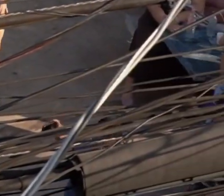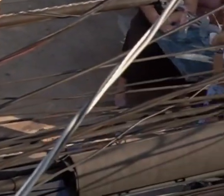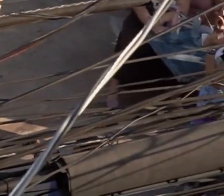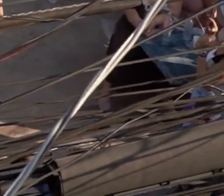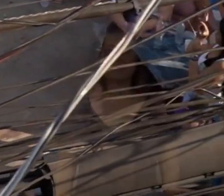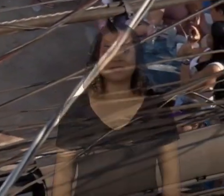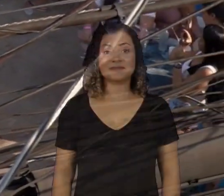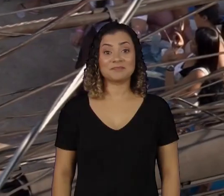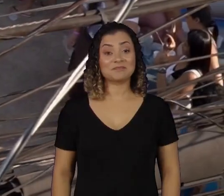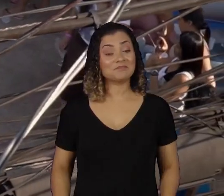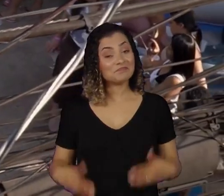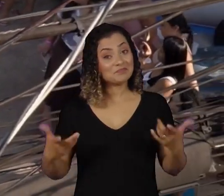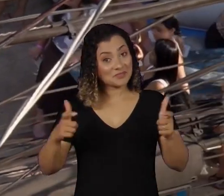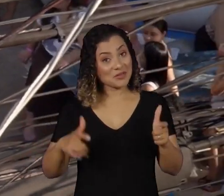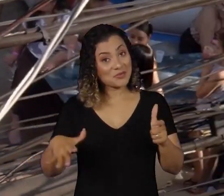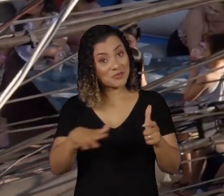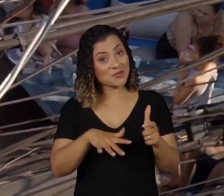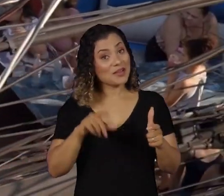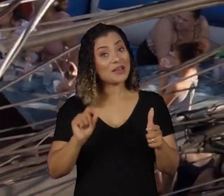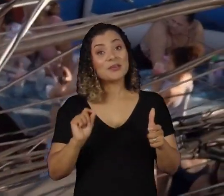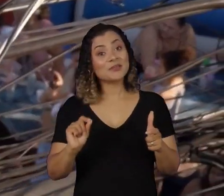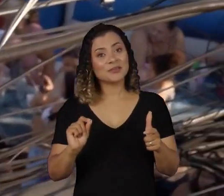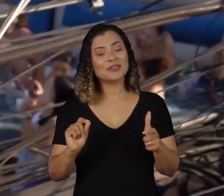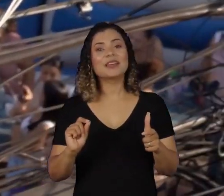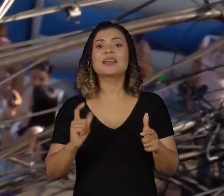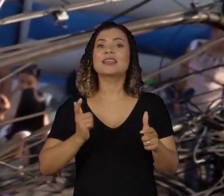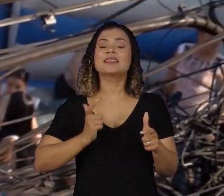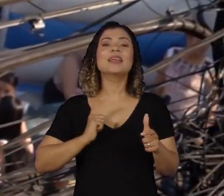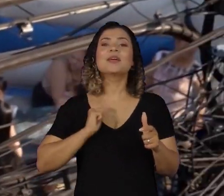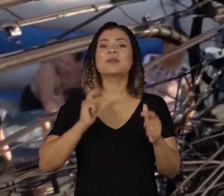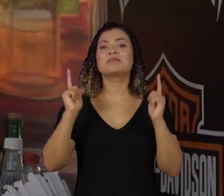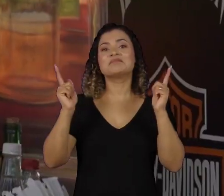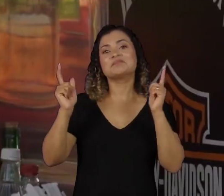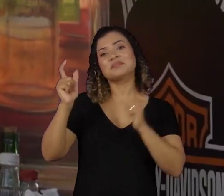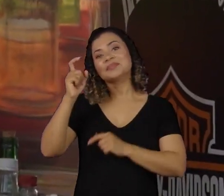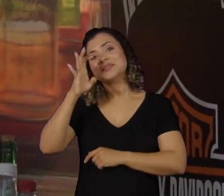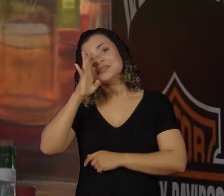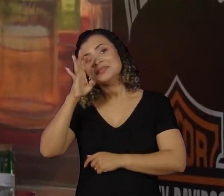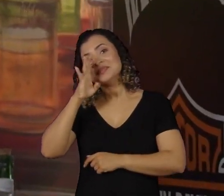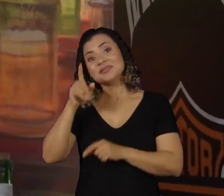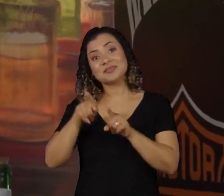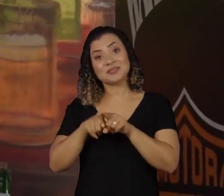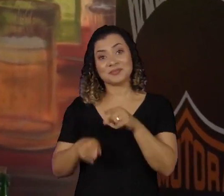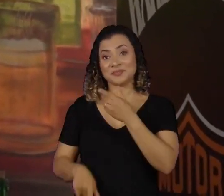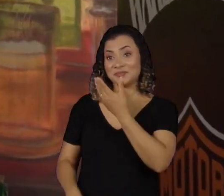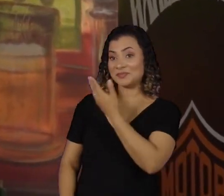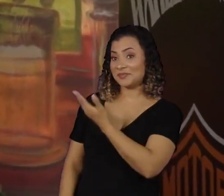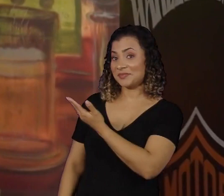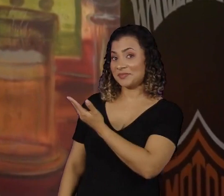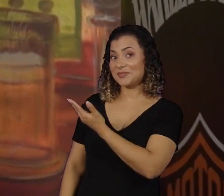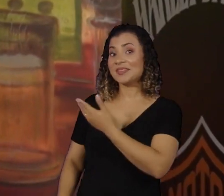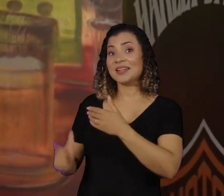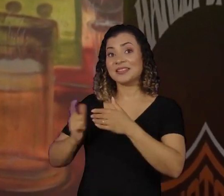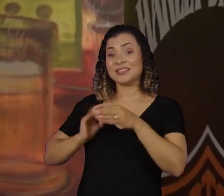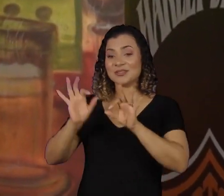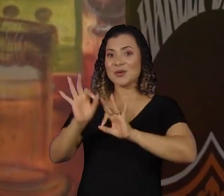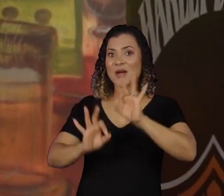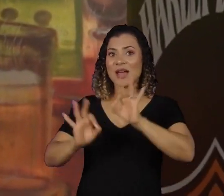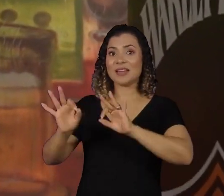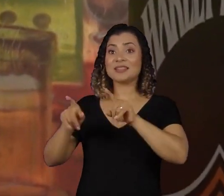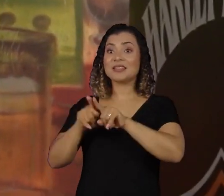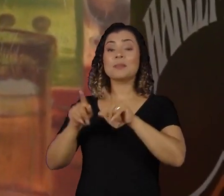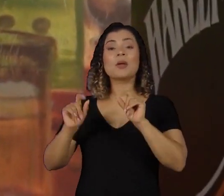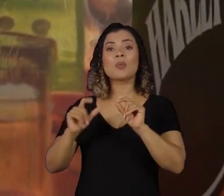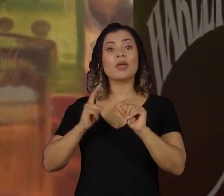Bom, aqui é um lugar de 4 ambientes de entretenimento. Tem a Combosa lá fora que a gente monta, que é uma